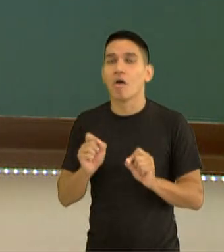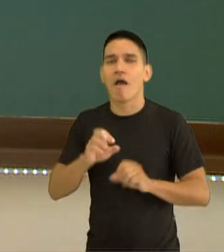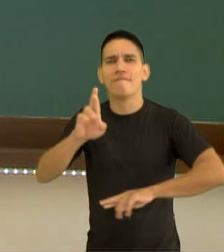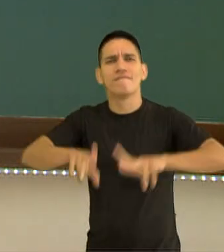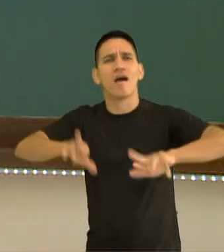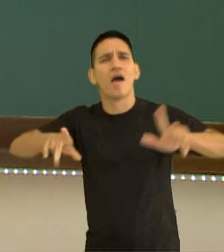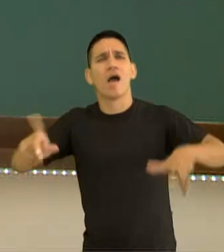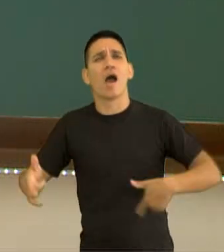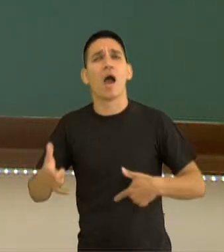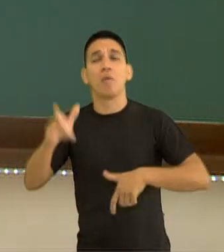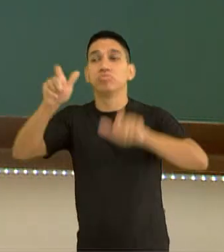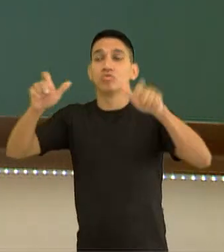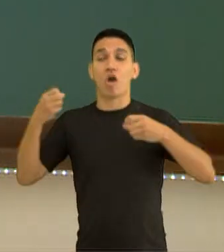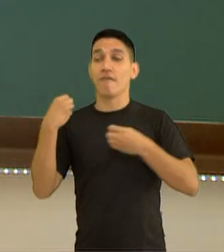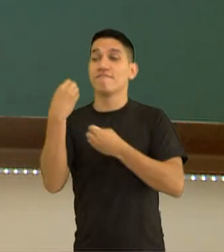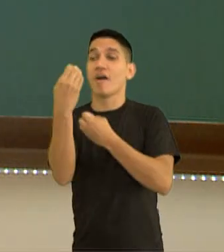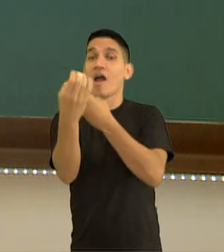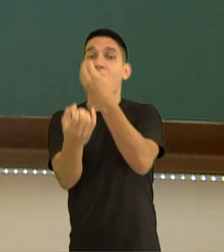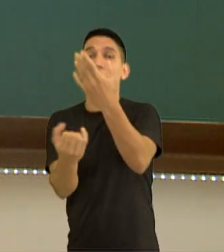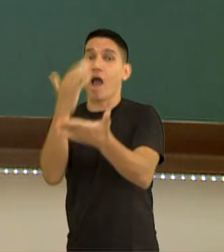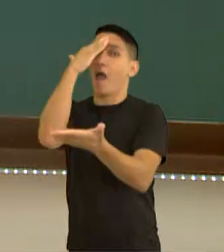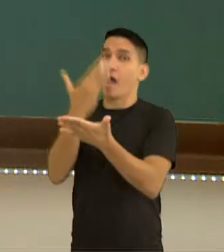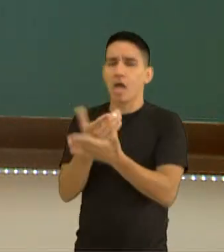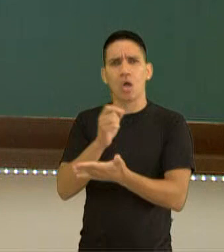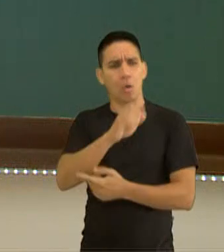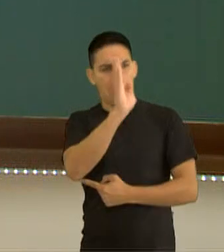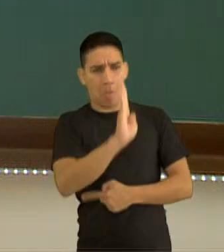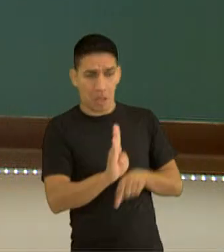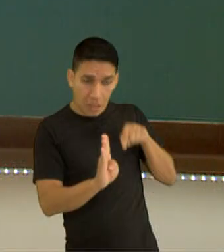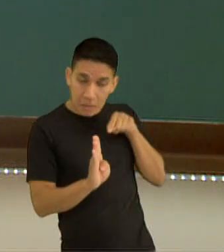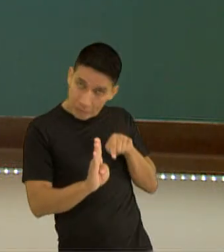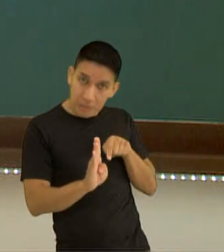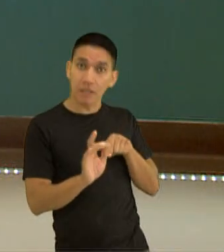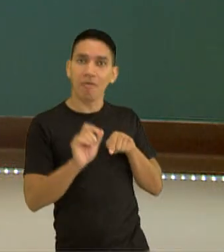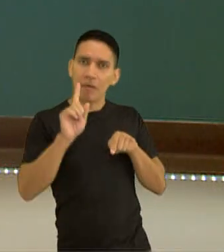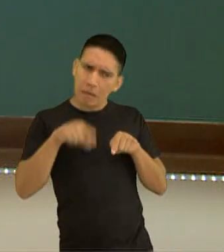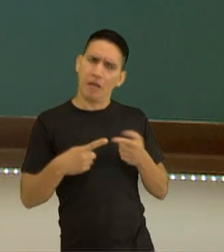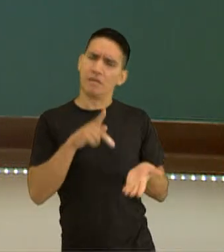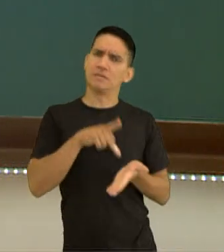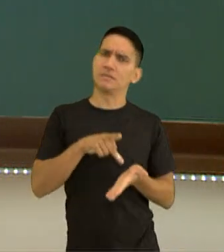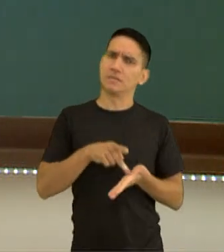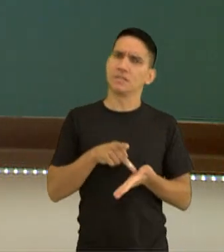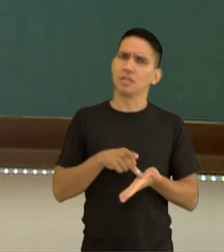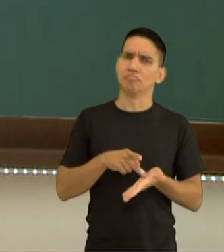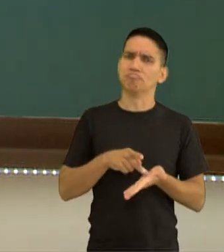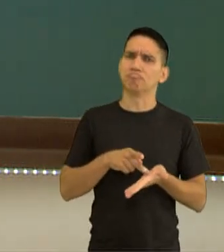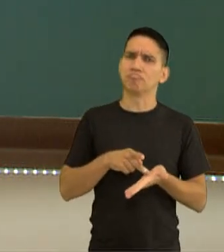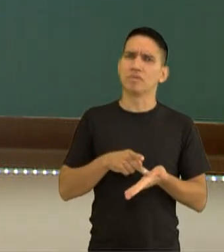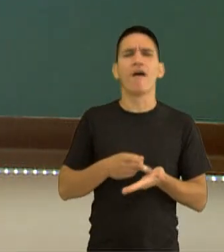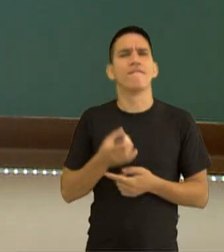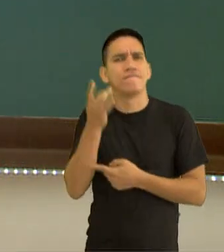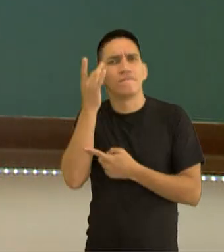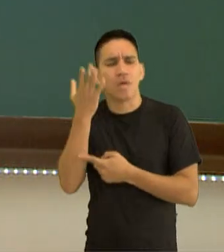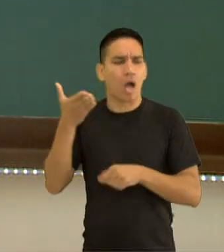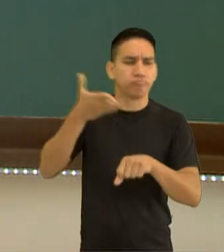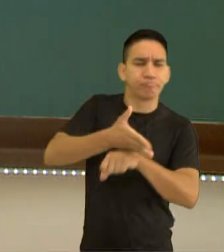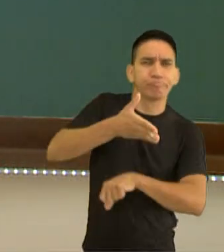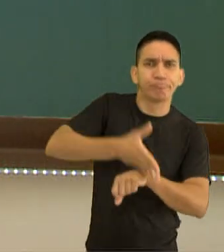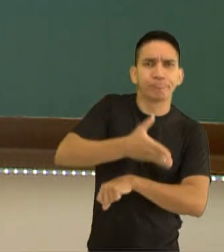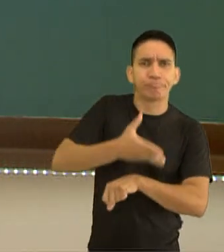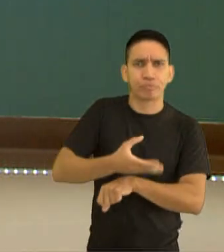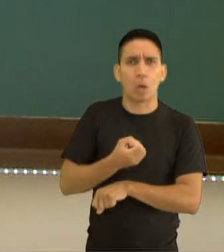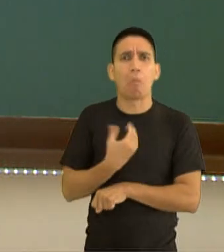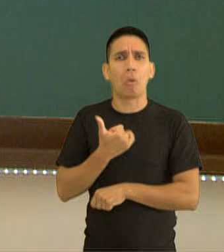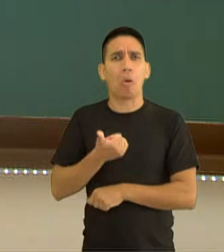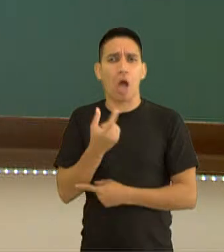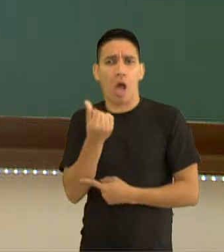viajantes acreditam que o Brasil é bem realista e acessível, é uma das opções de